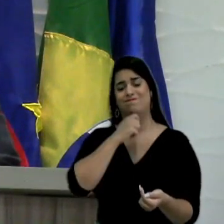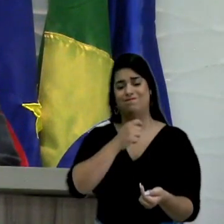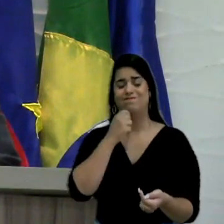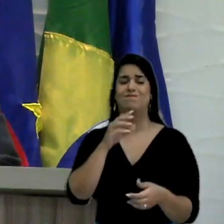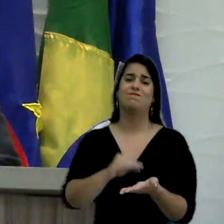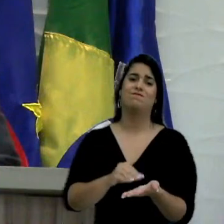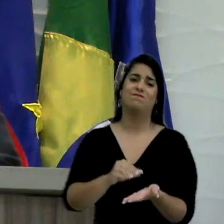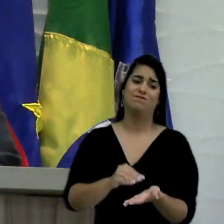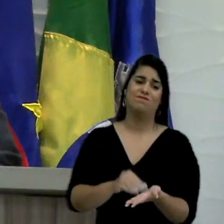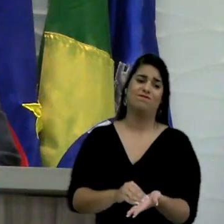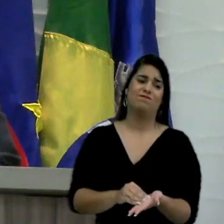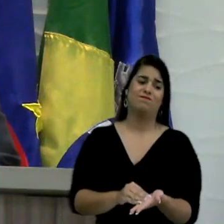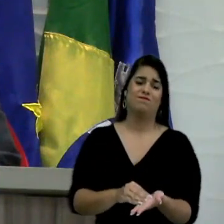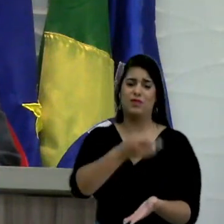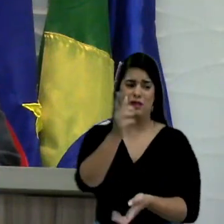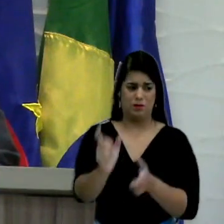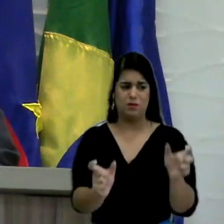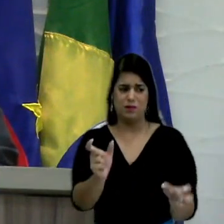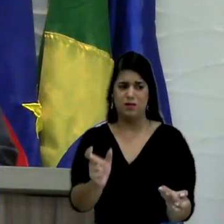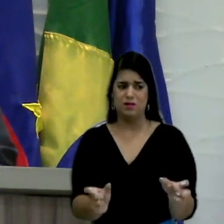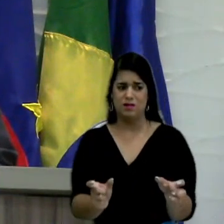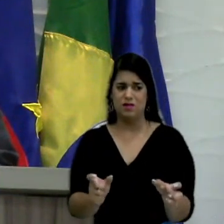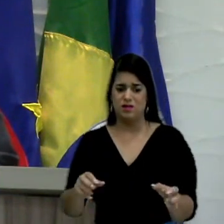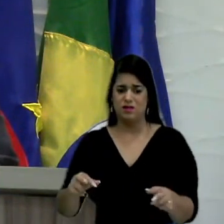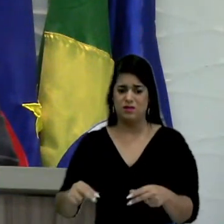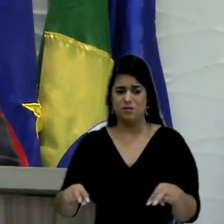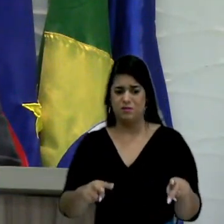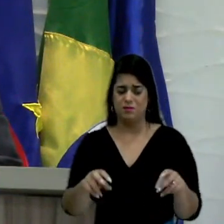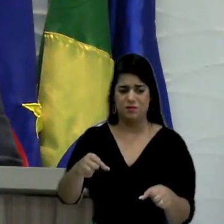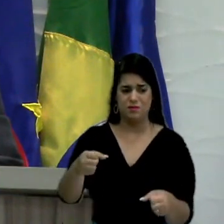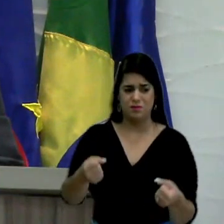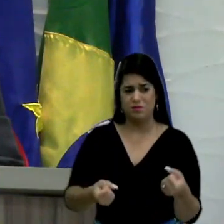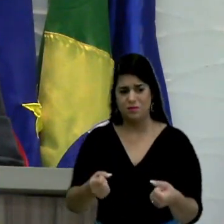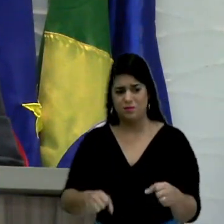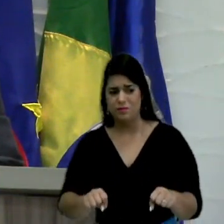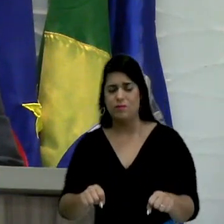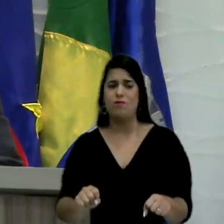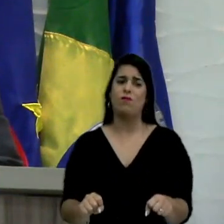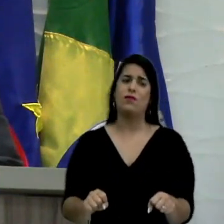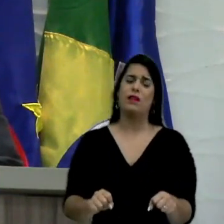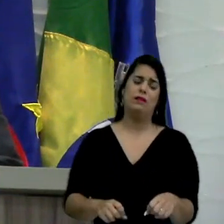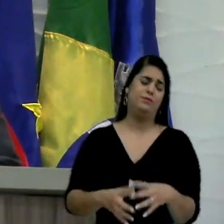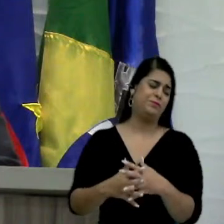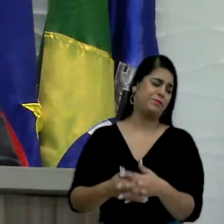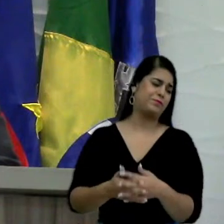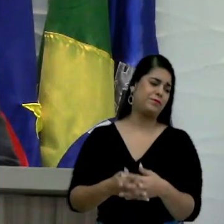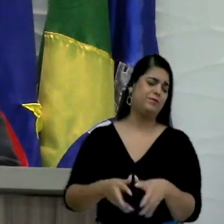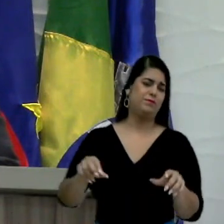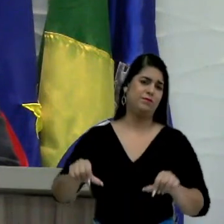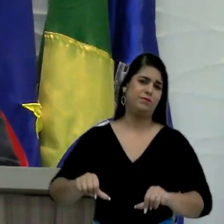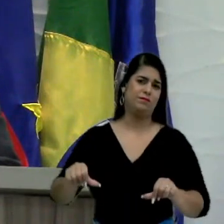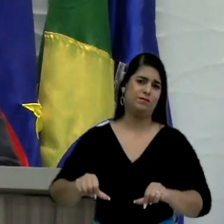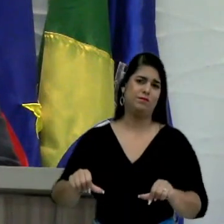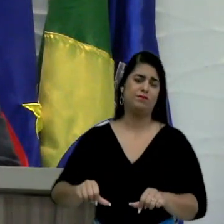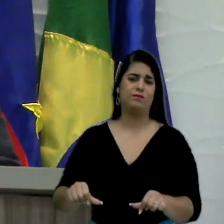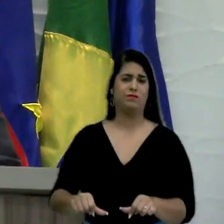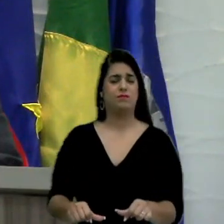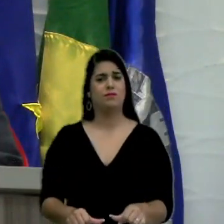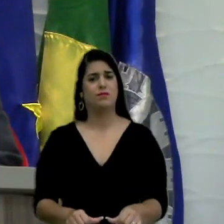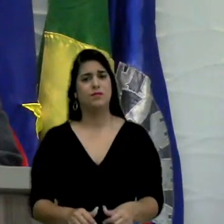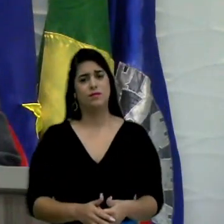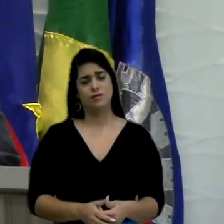por ali trafega está vendo o total descaso com a população que precisa ir para a Malhada dos Couro, Gravatá, Malhada dos Tigres,